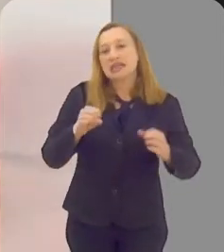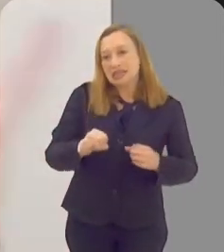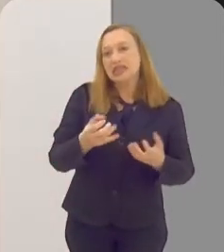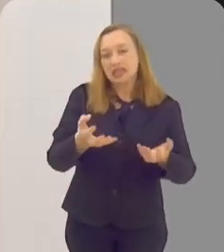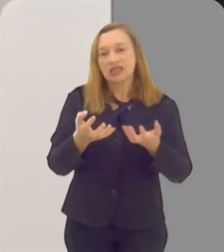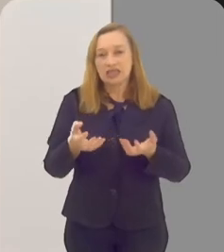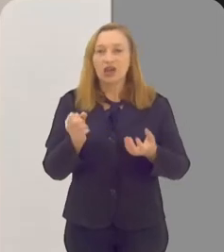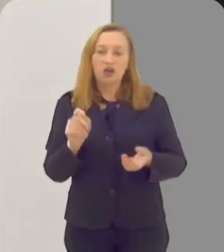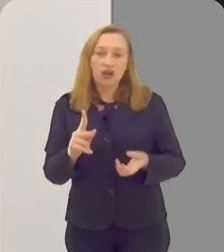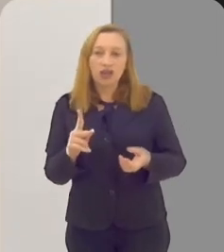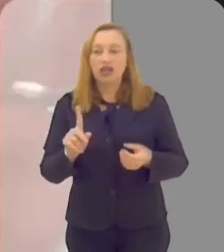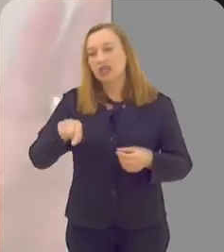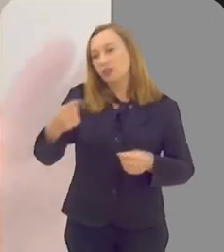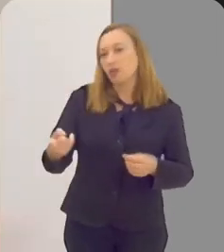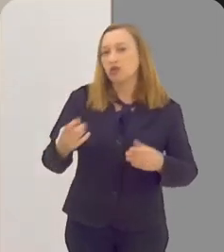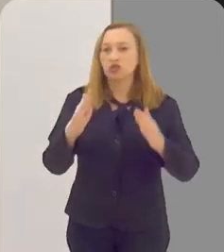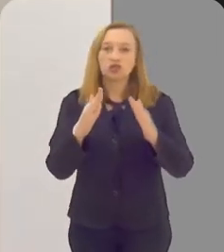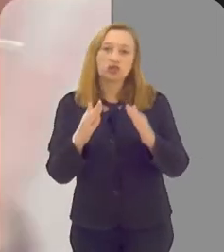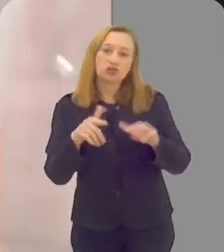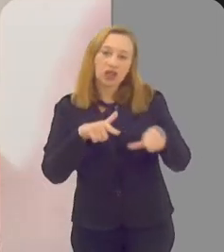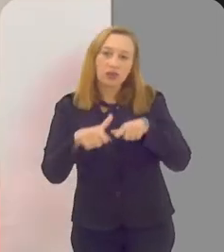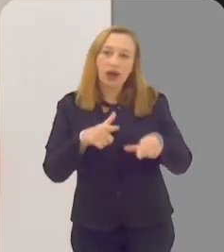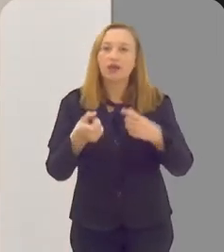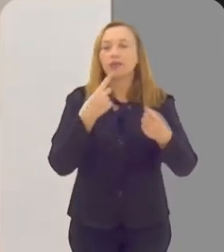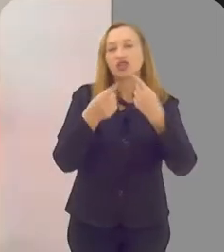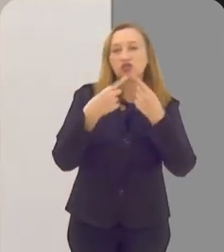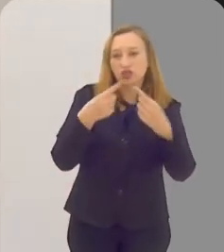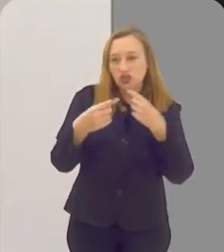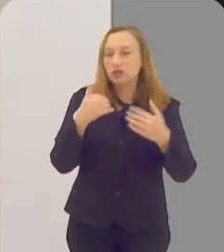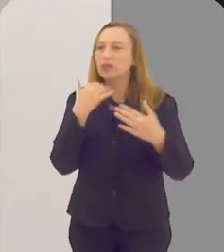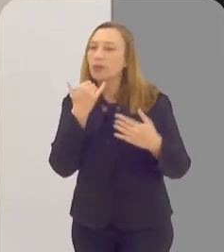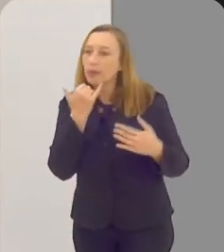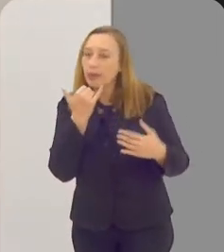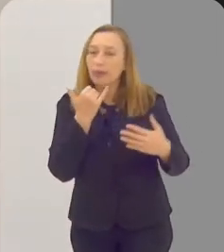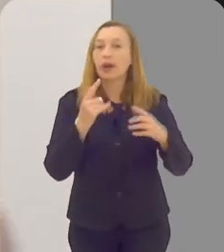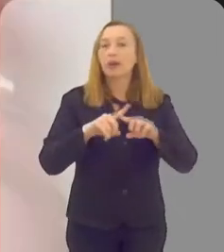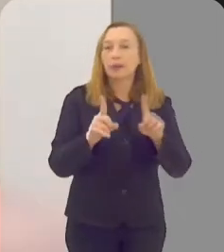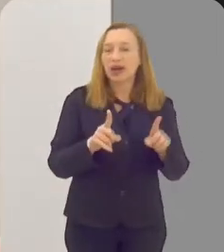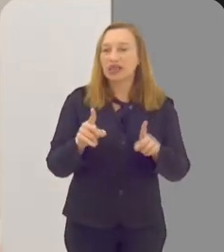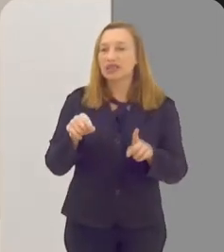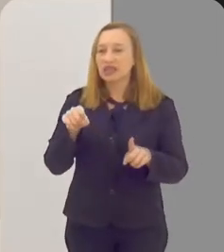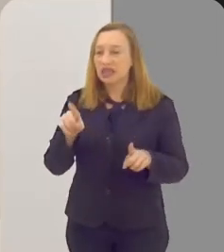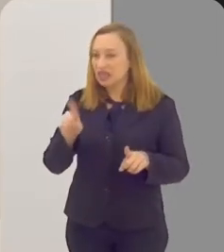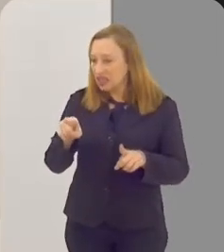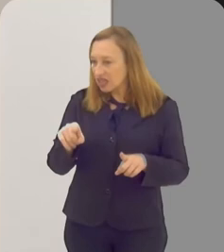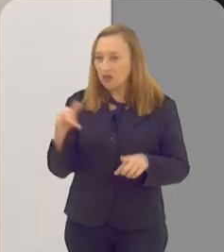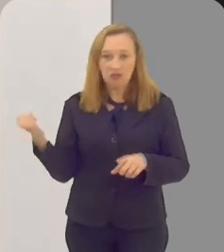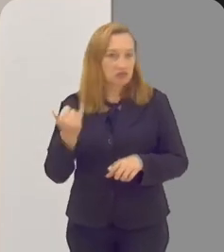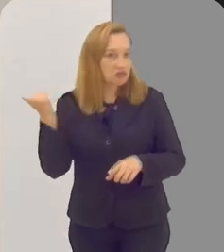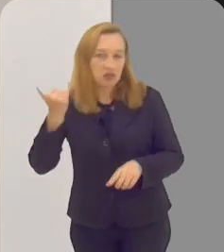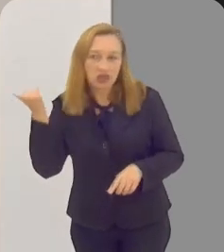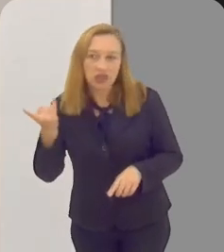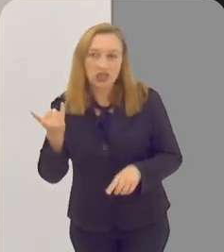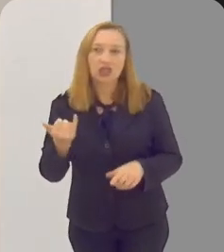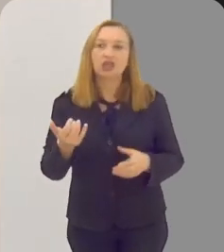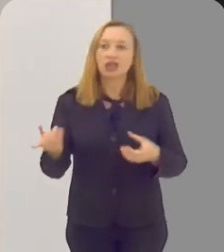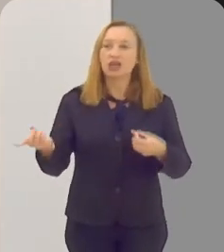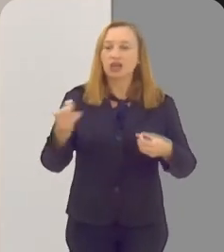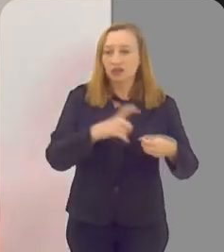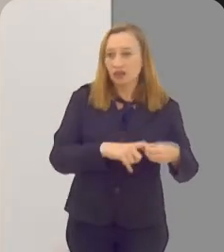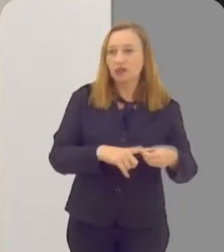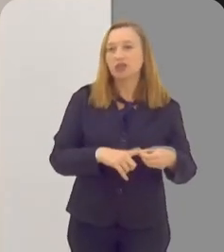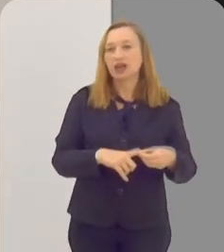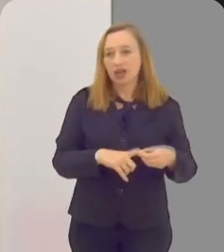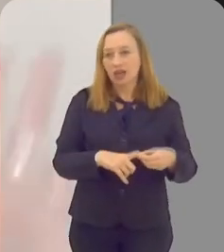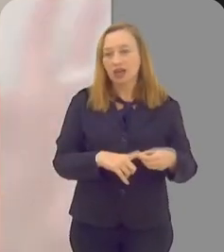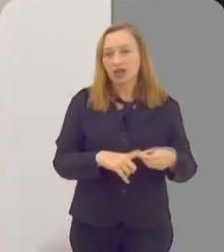ok, não tem problema. Já fiquei depois do trabalho milhões de vezes para discutir, para interagir, para fazer network. Mas se aquilo não for importante,